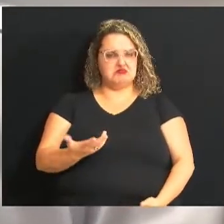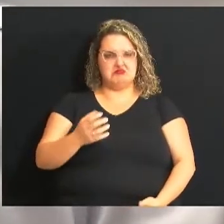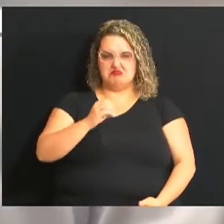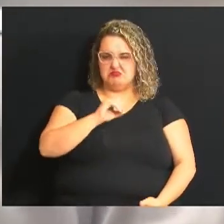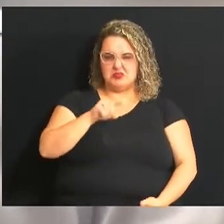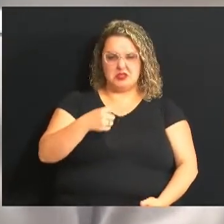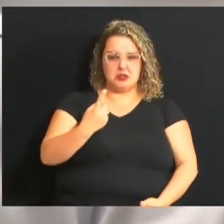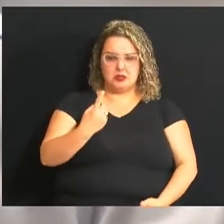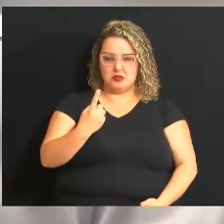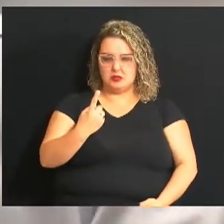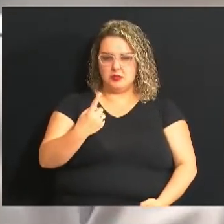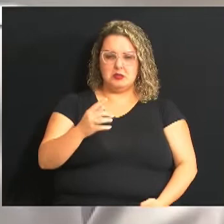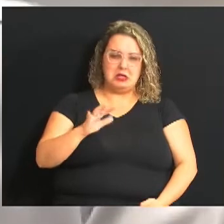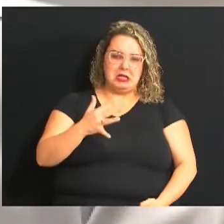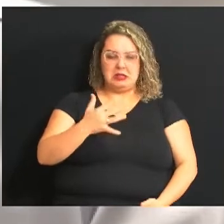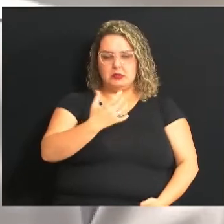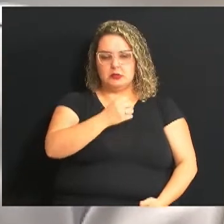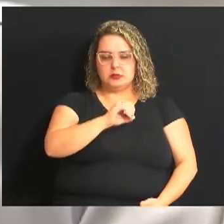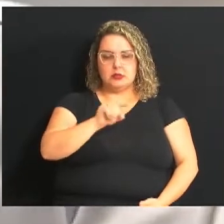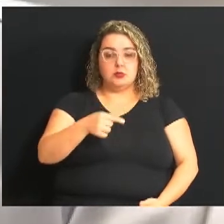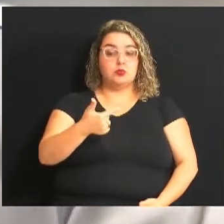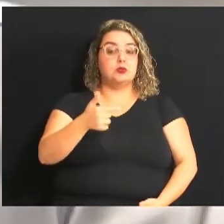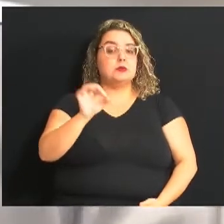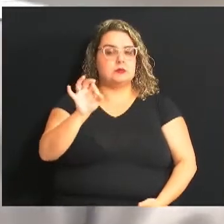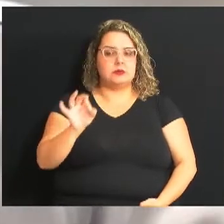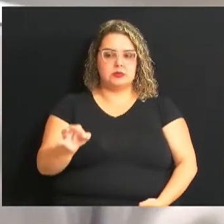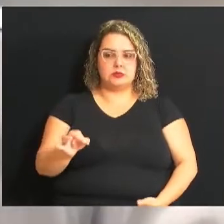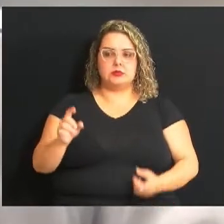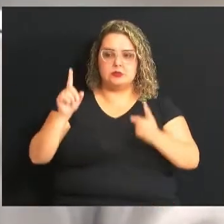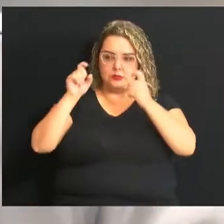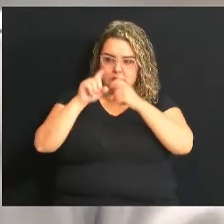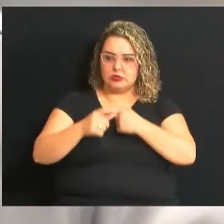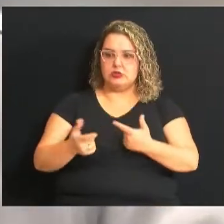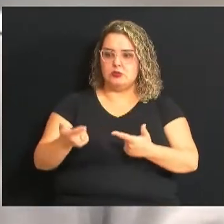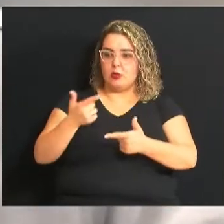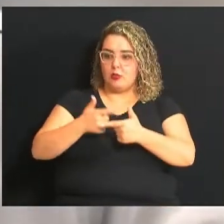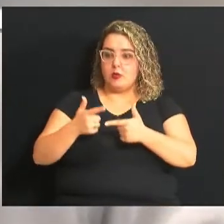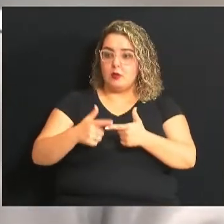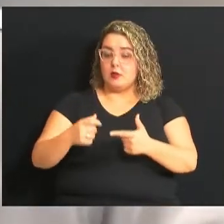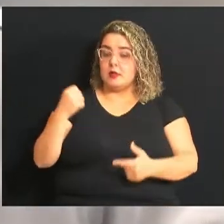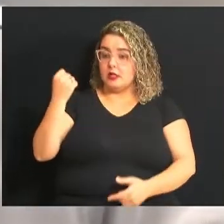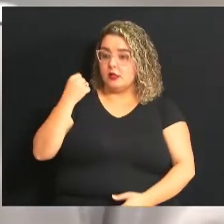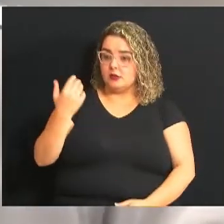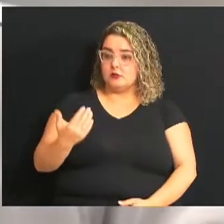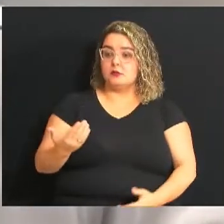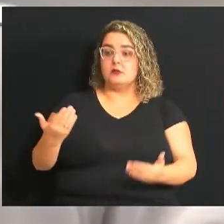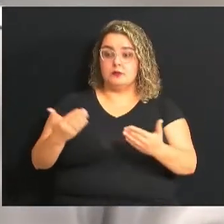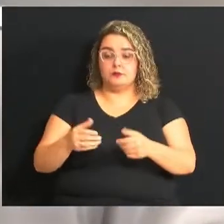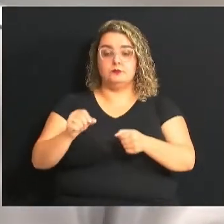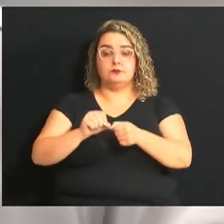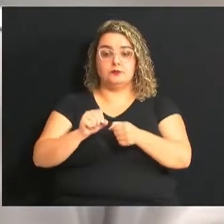a 0,2%. A complicação de uma cirurgia bariátrica, que hoje ela é feita por